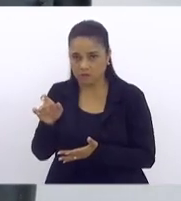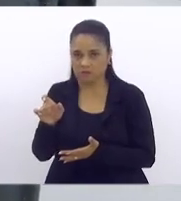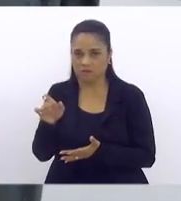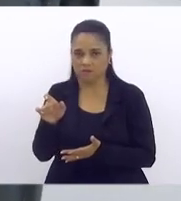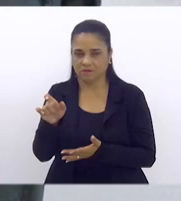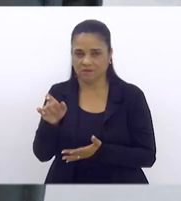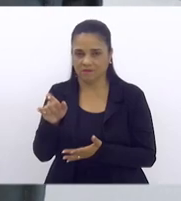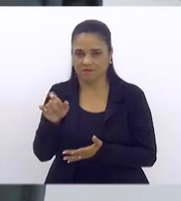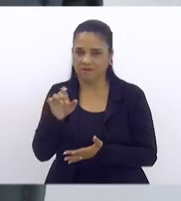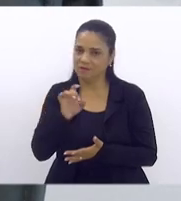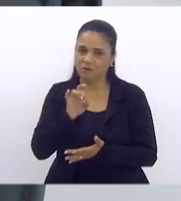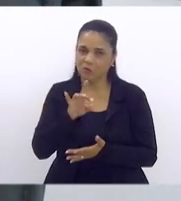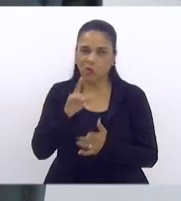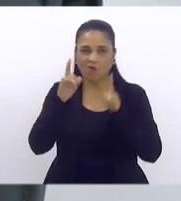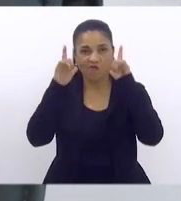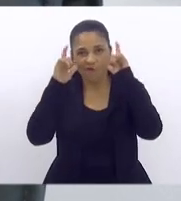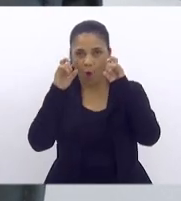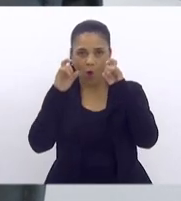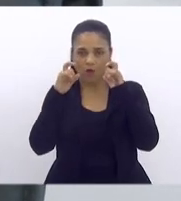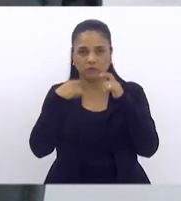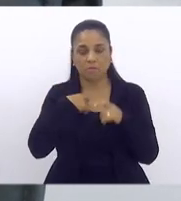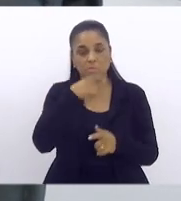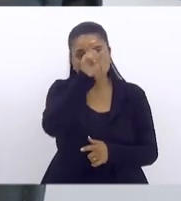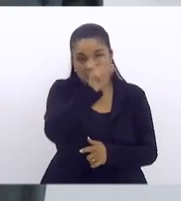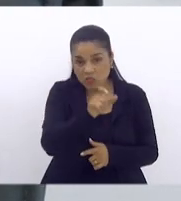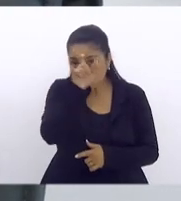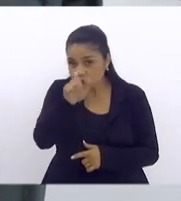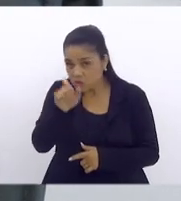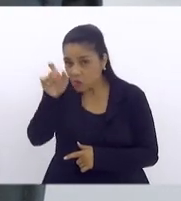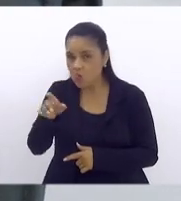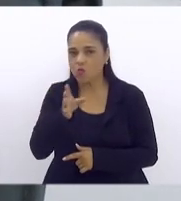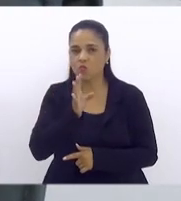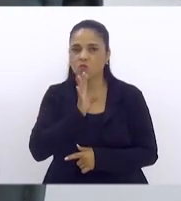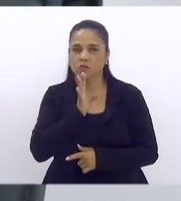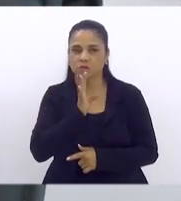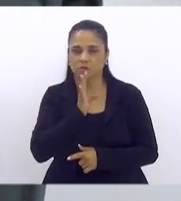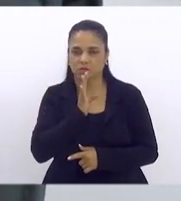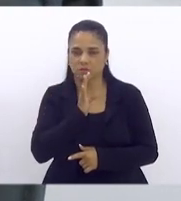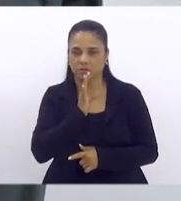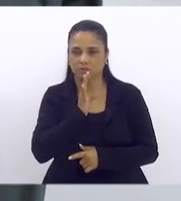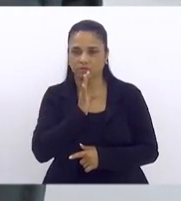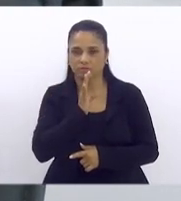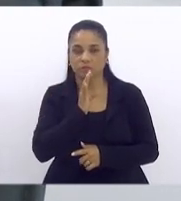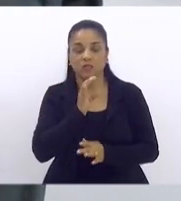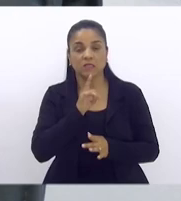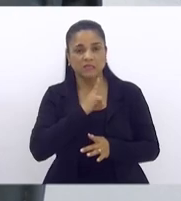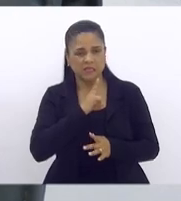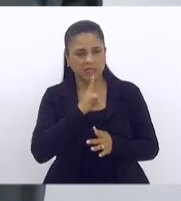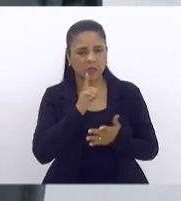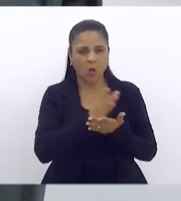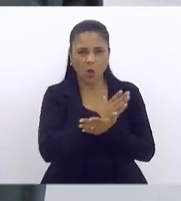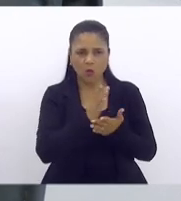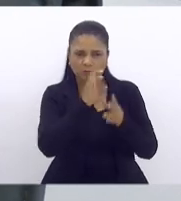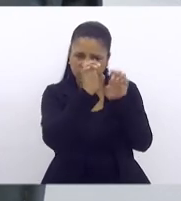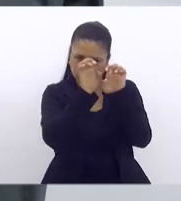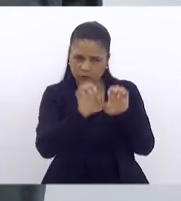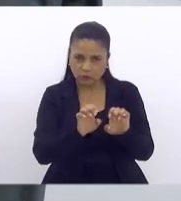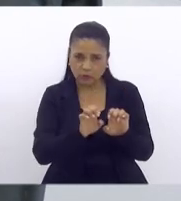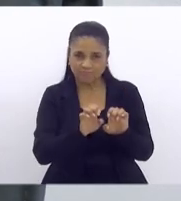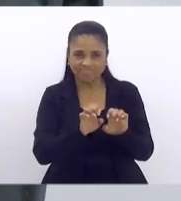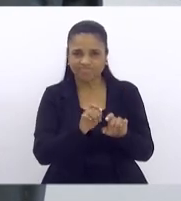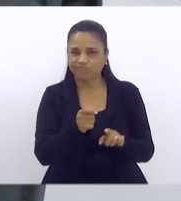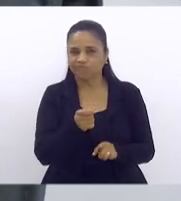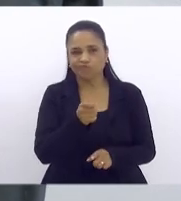necessariamente fotográfico, porque muitas estruturas, deputado Júlio Rocha, sequer têm